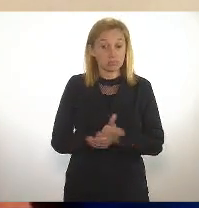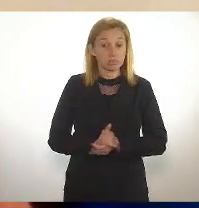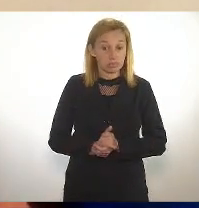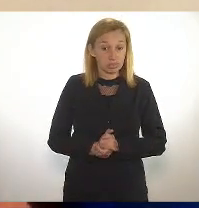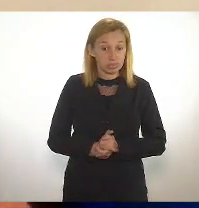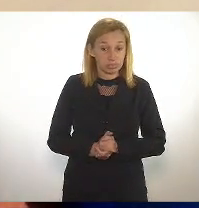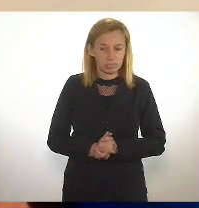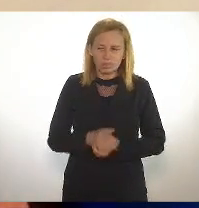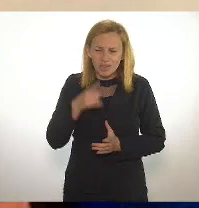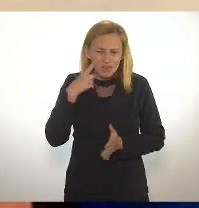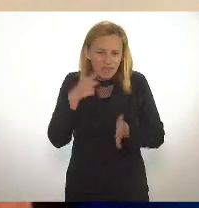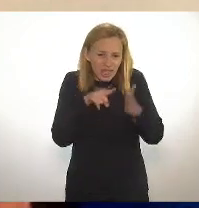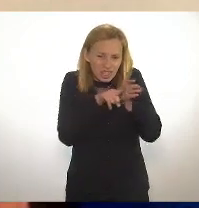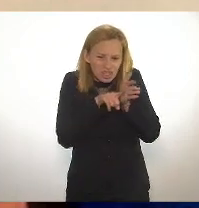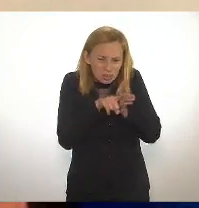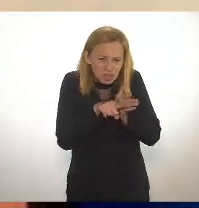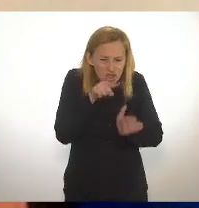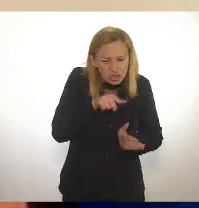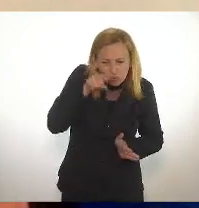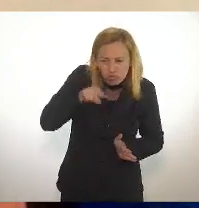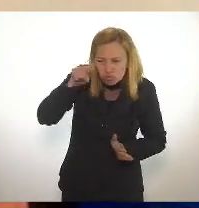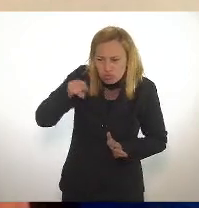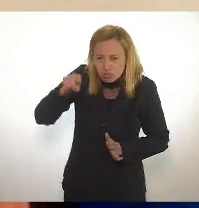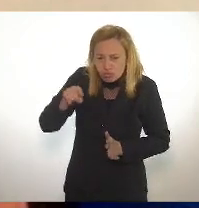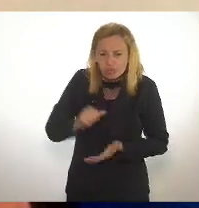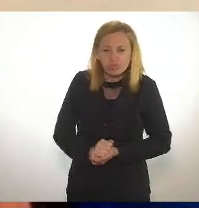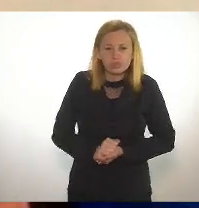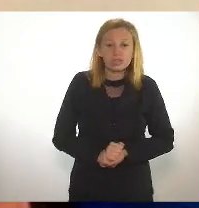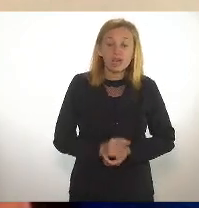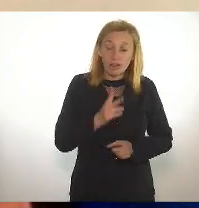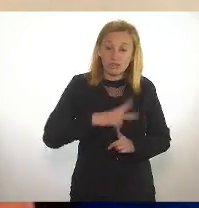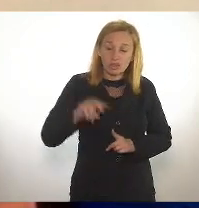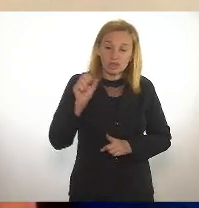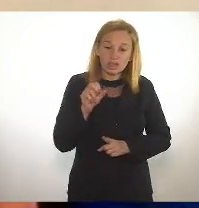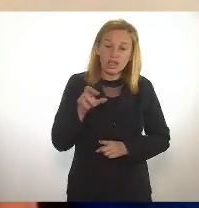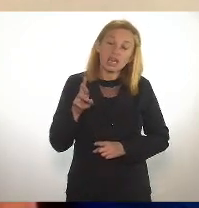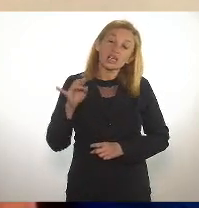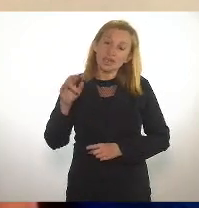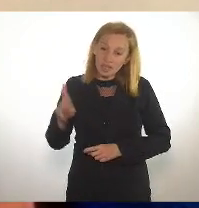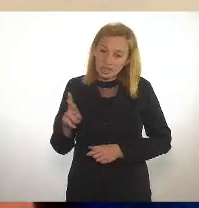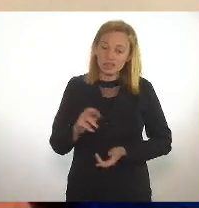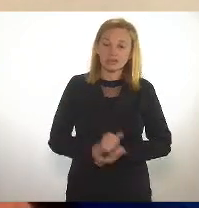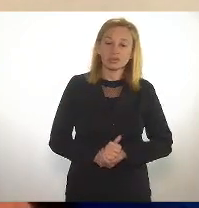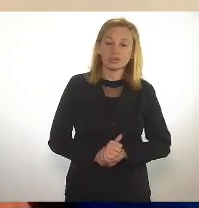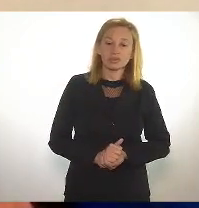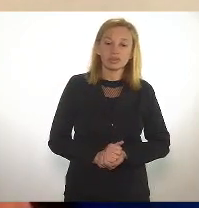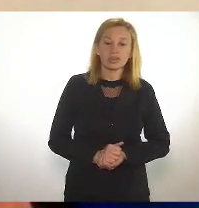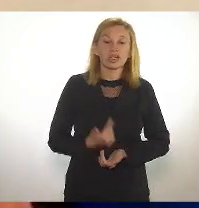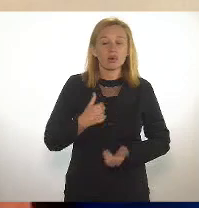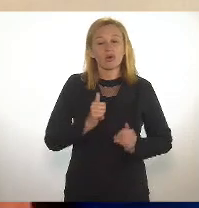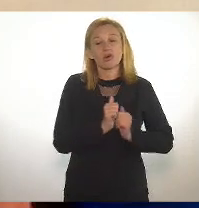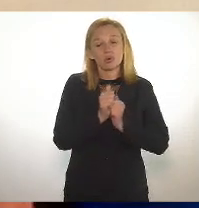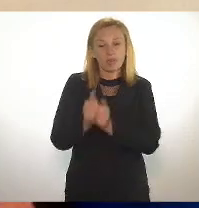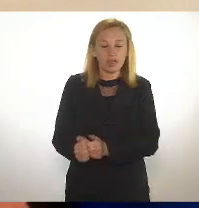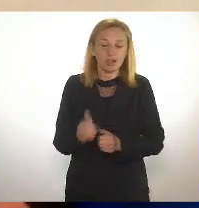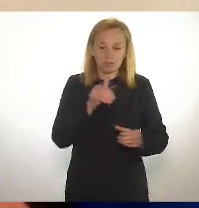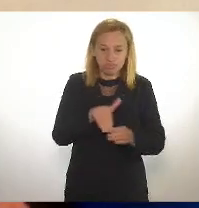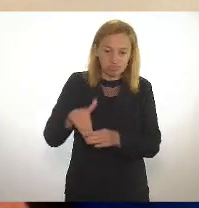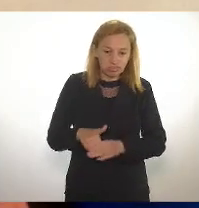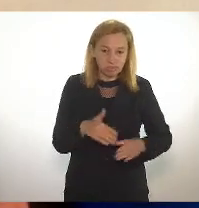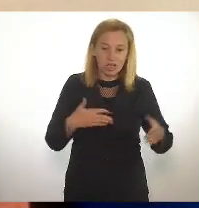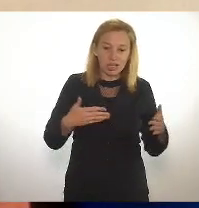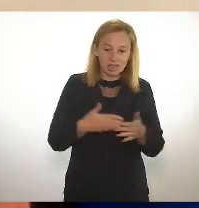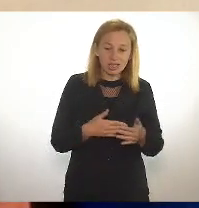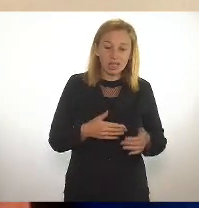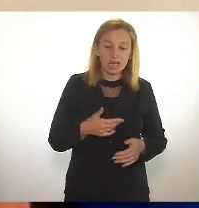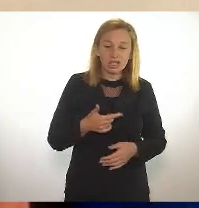as pesquisas, majoritariamente elas davam a vitória da Hillary, e acompanhei a apuração até os